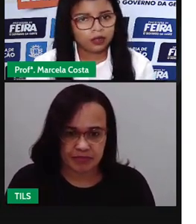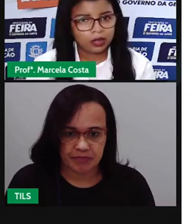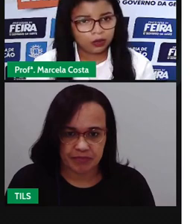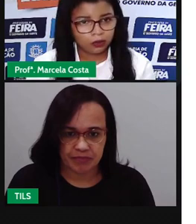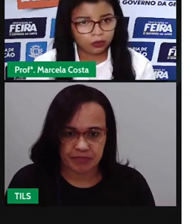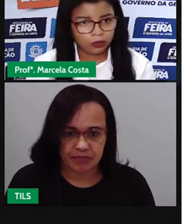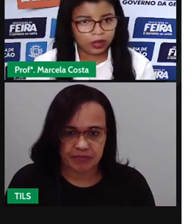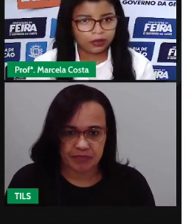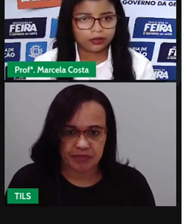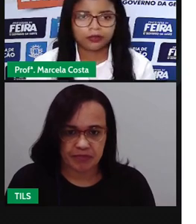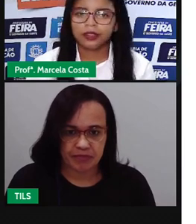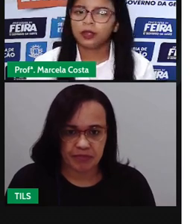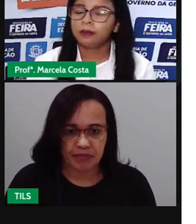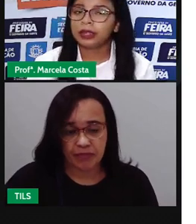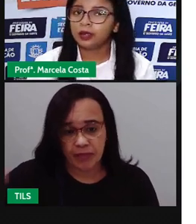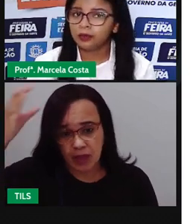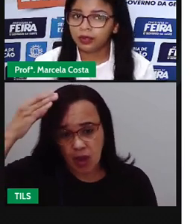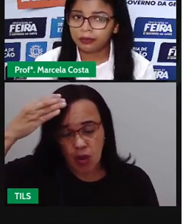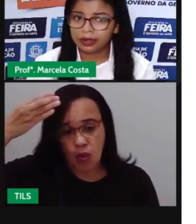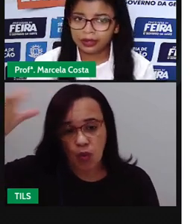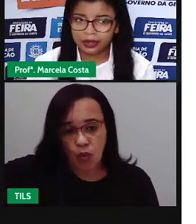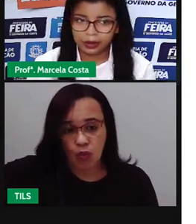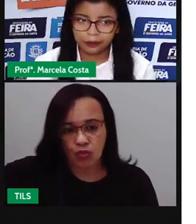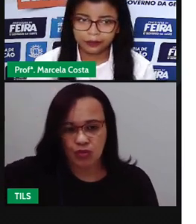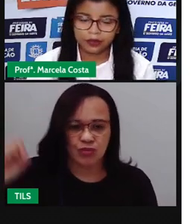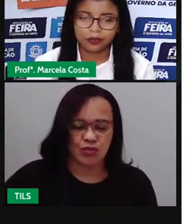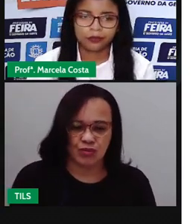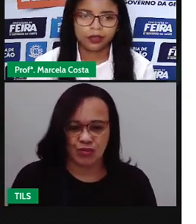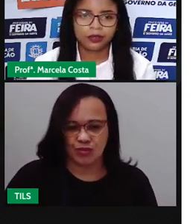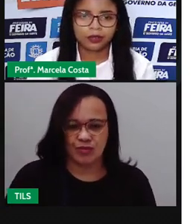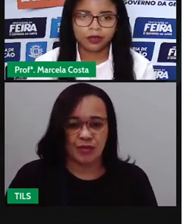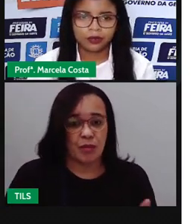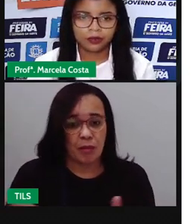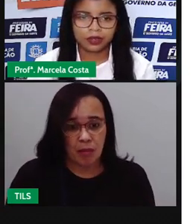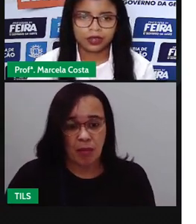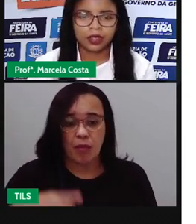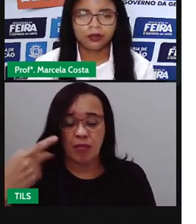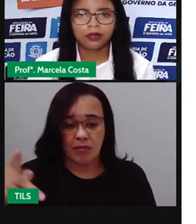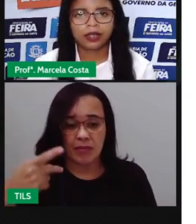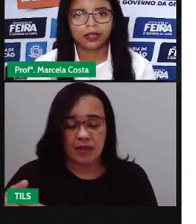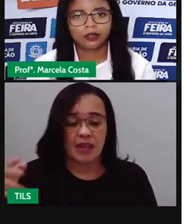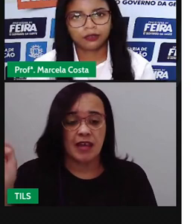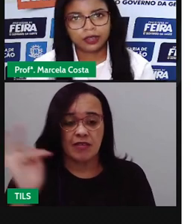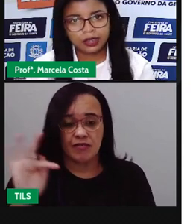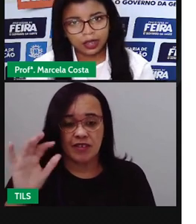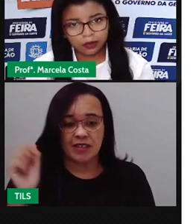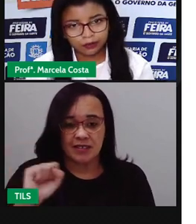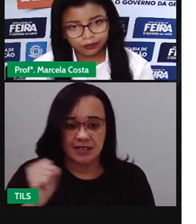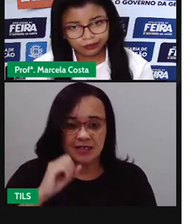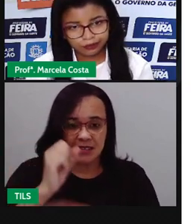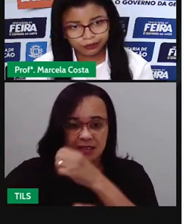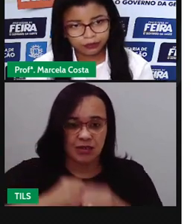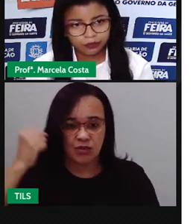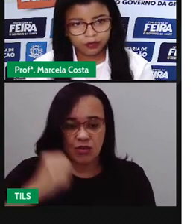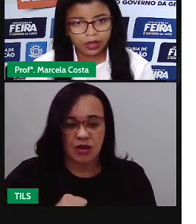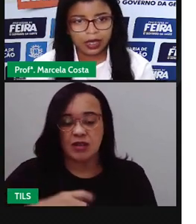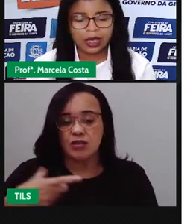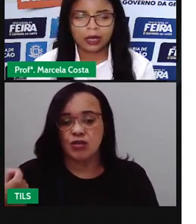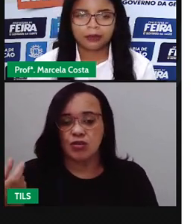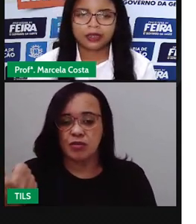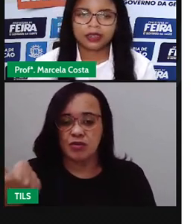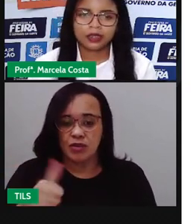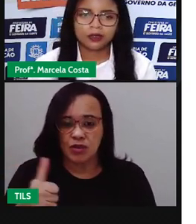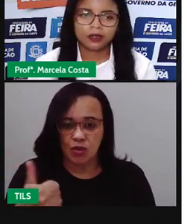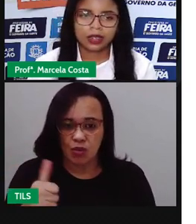Enriqueceu nossa cultura, virou patrimônio material. Foi em 2011, em um decreto oficial.